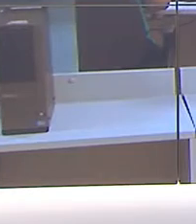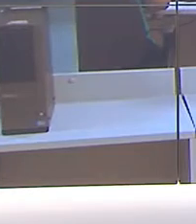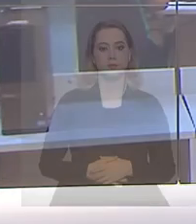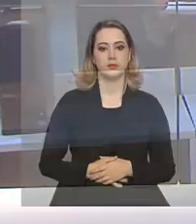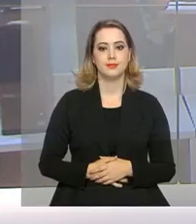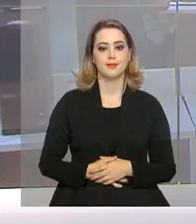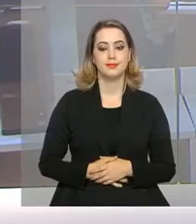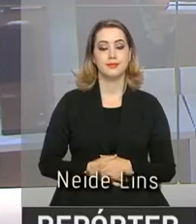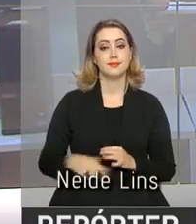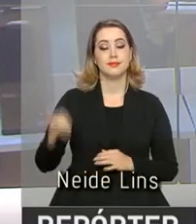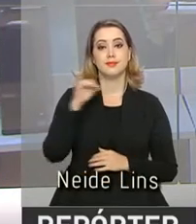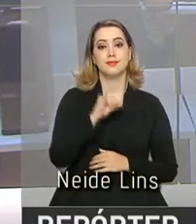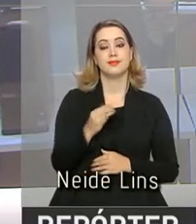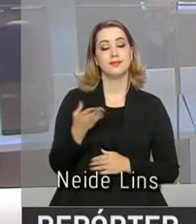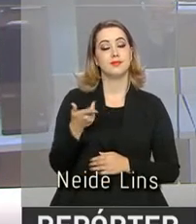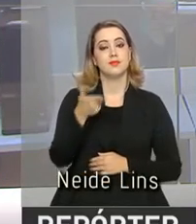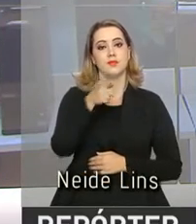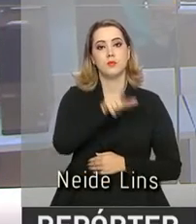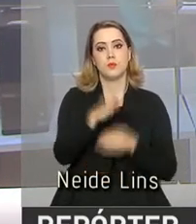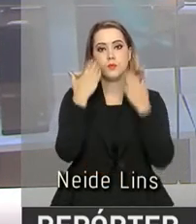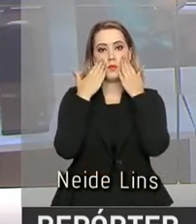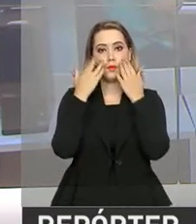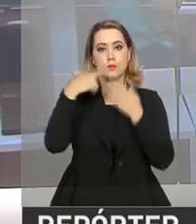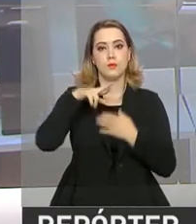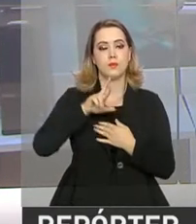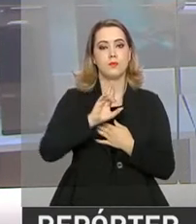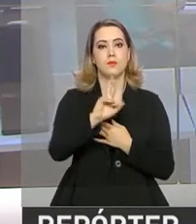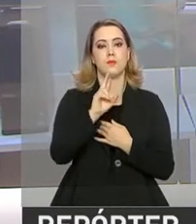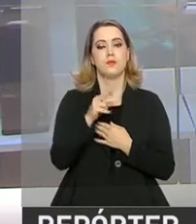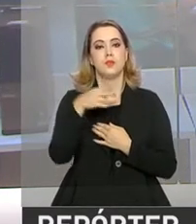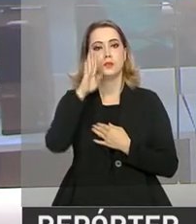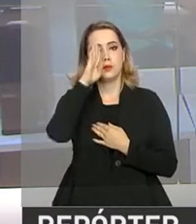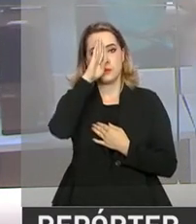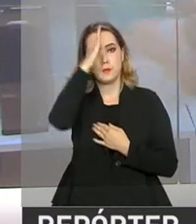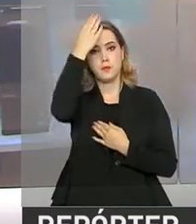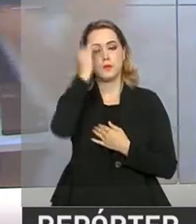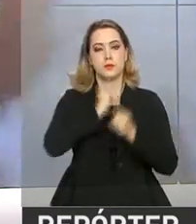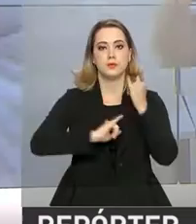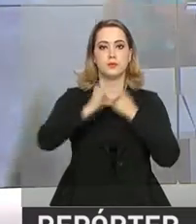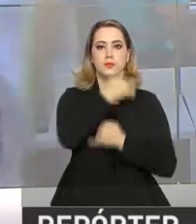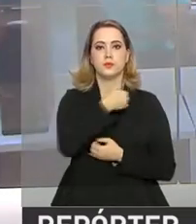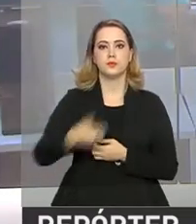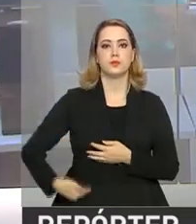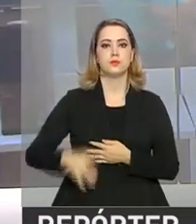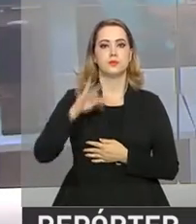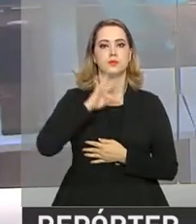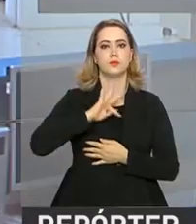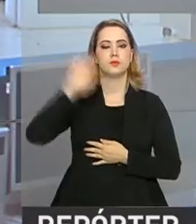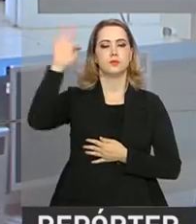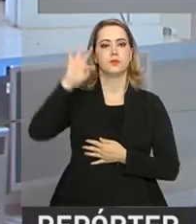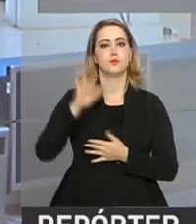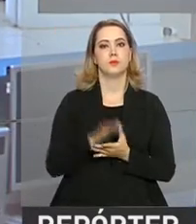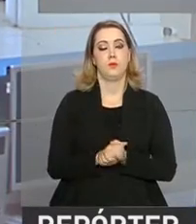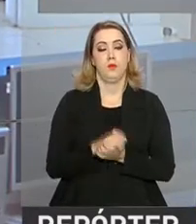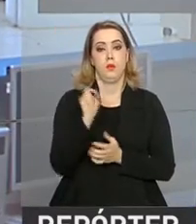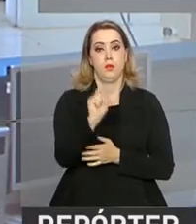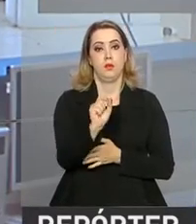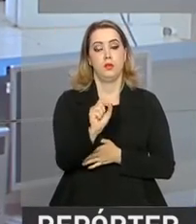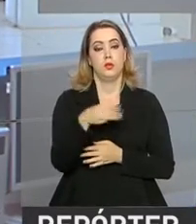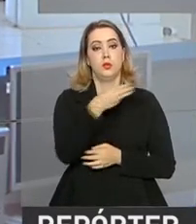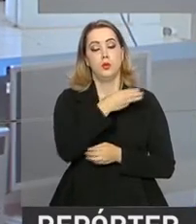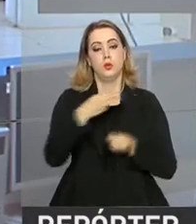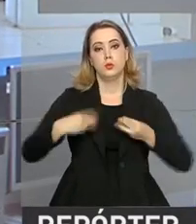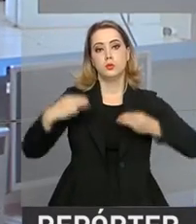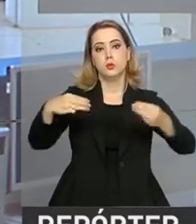olá estamos de volta com mais uma edição do repórter nbr as principais notícias do governo federal o ministério do planejamento